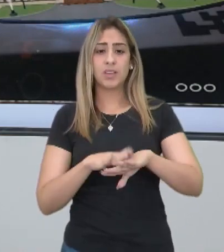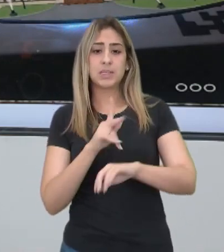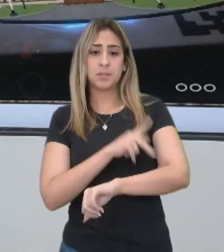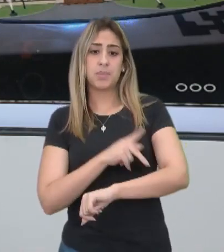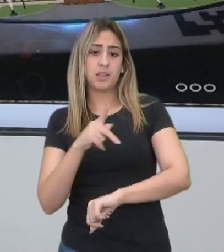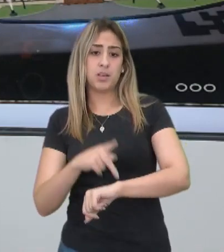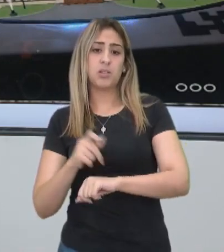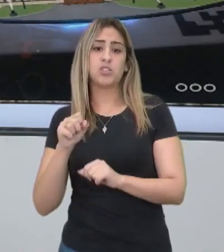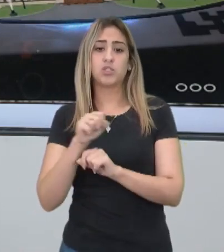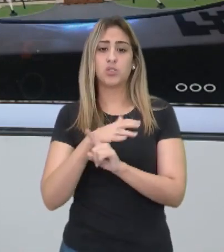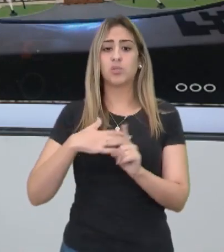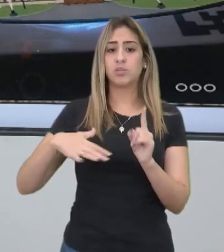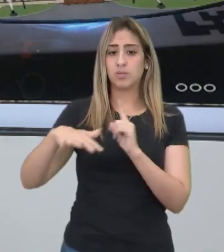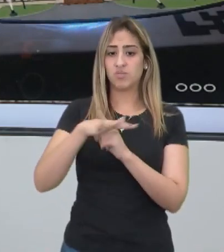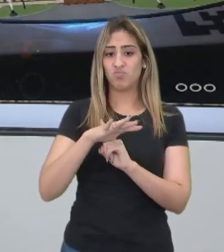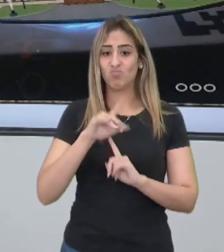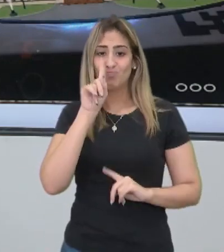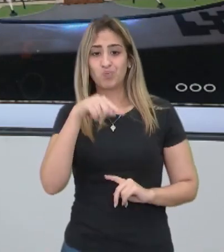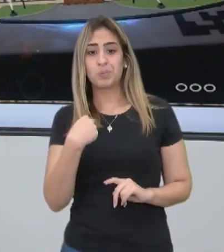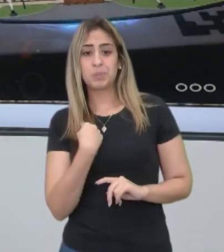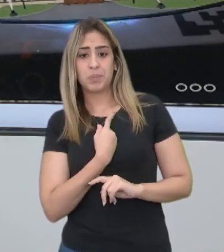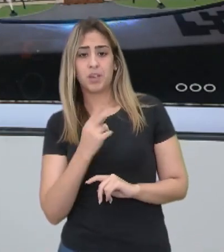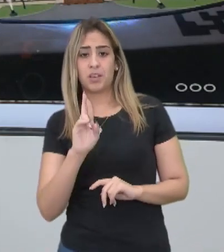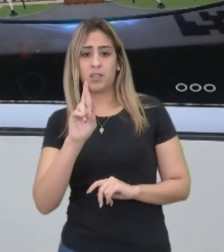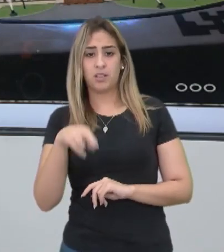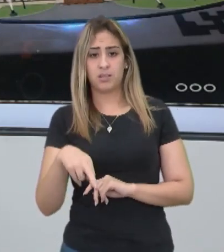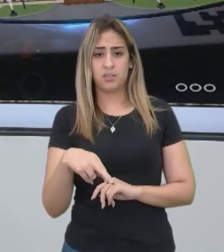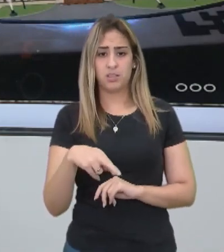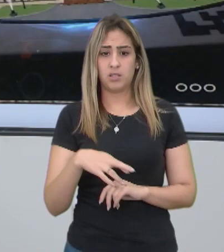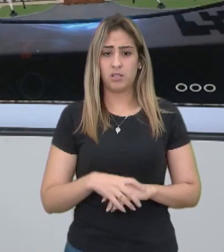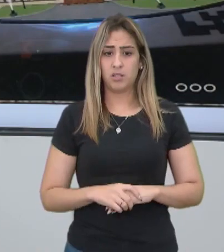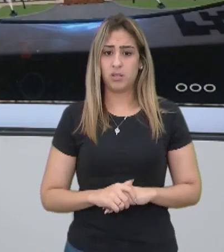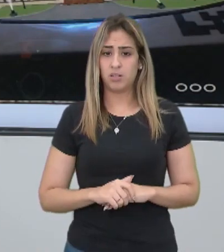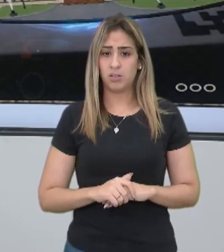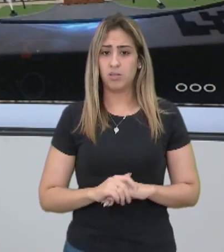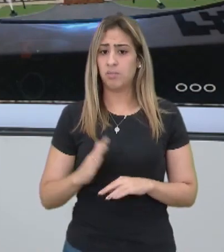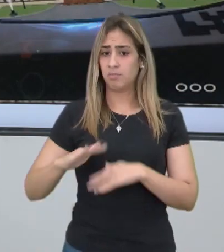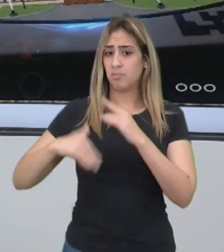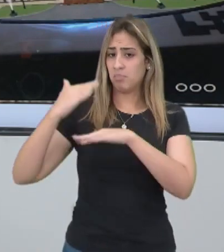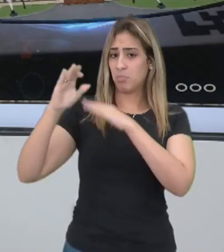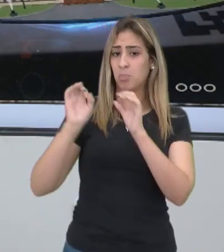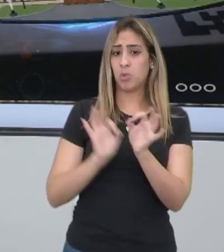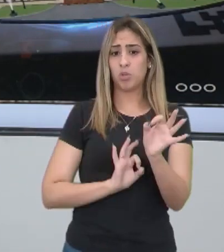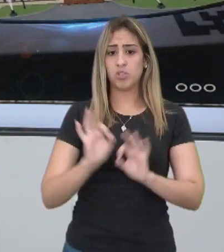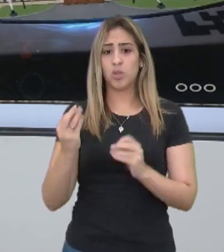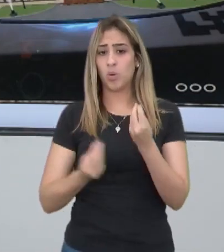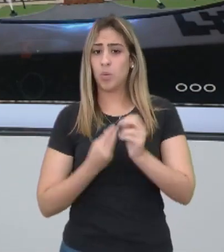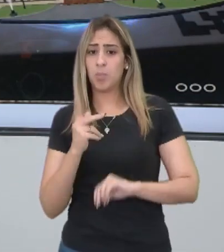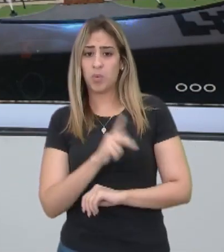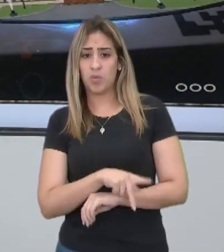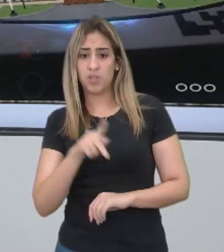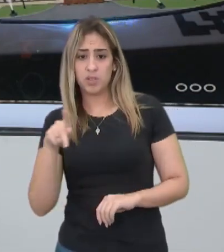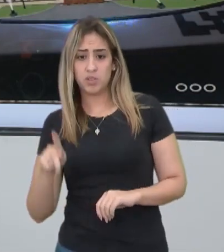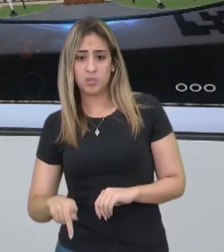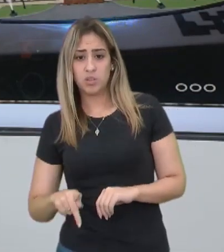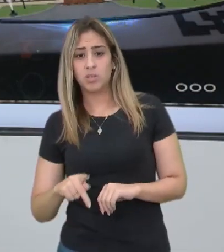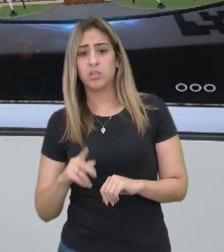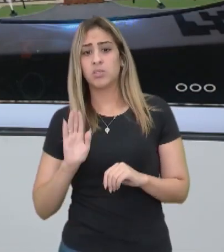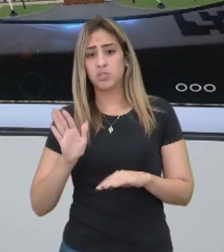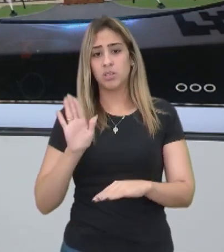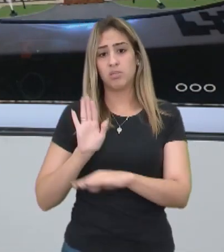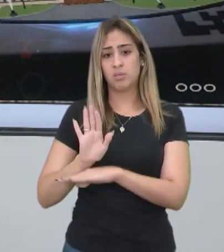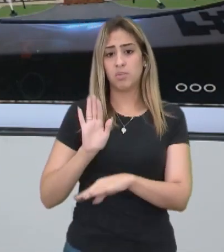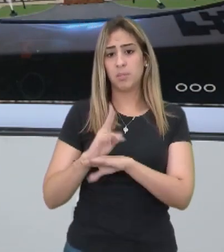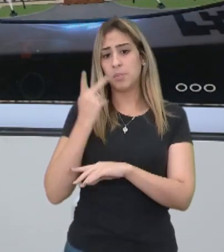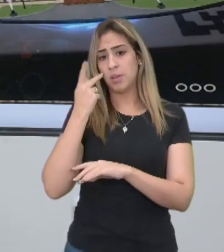pedagogia social. Essa é a minha razão, porque além dos projetos como professora e já contribuir